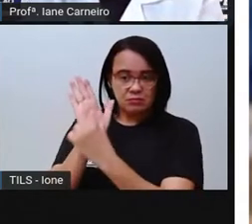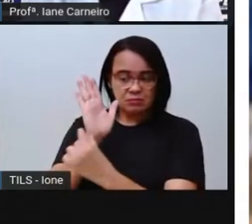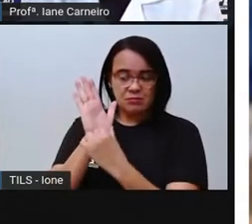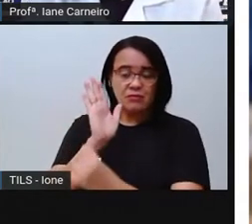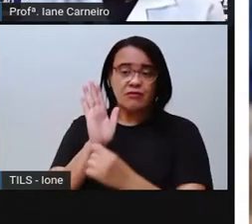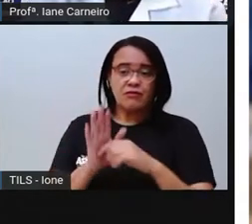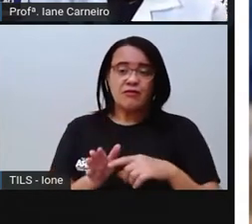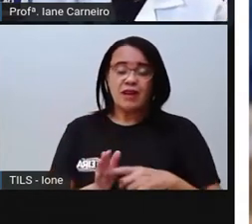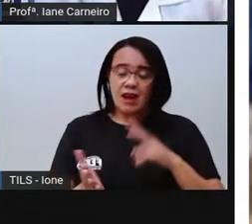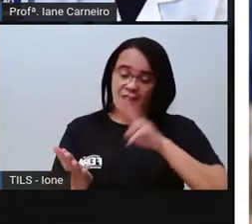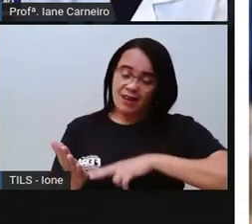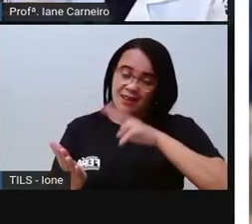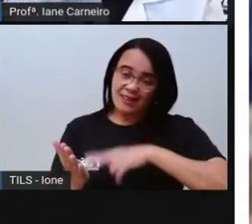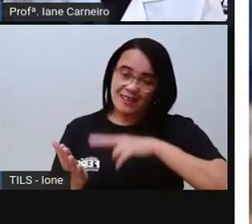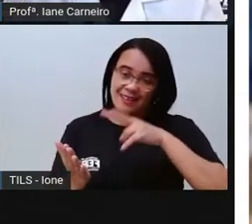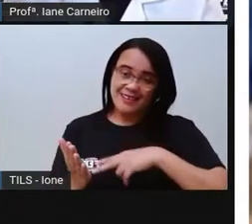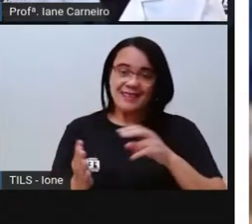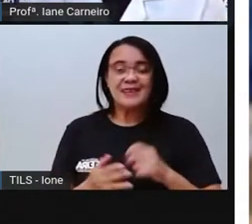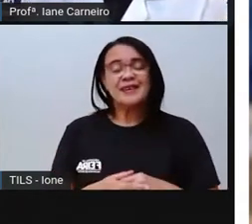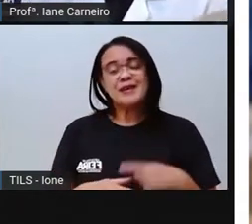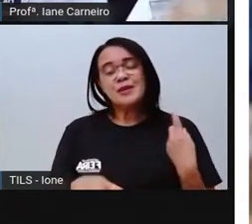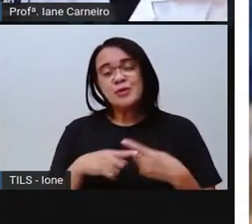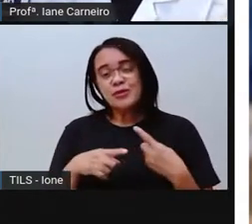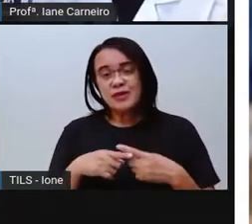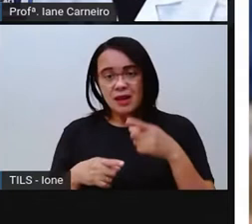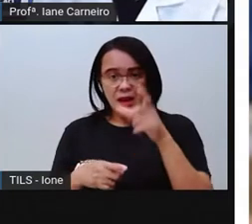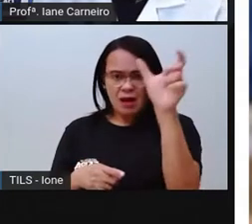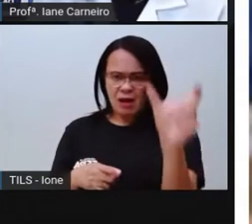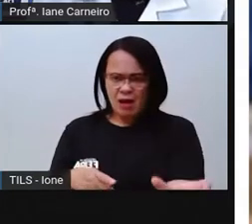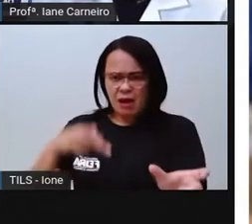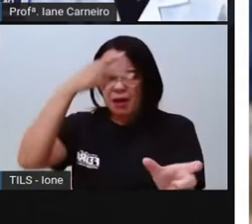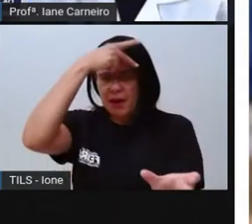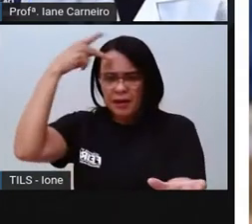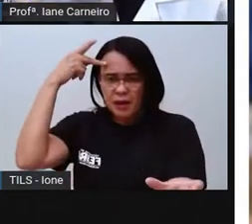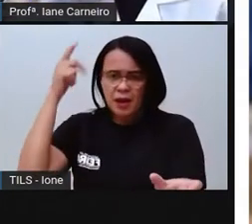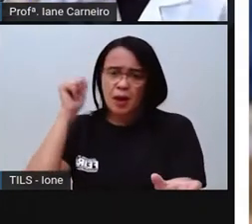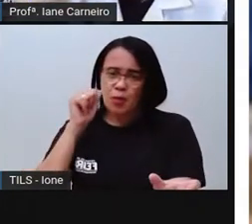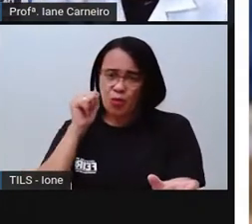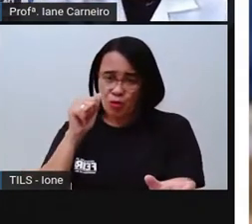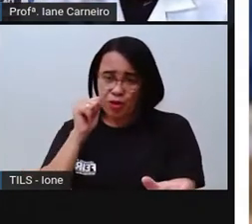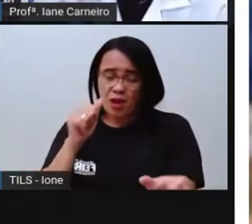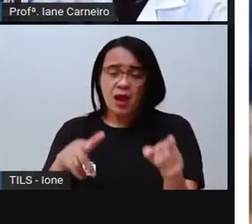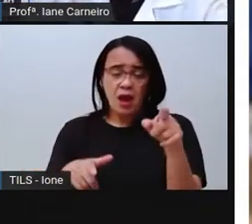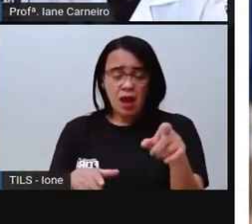se apresentar, né? Toda vez que ela ia, né, fazer algum evento, contar alguma